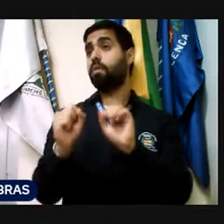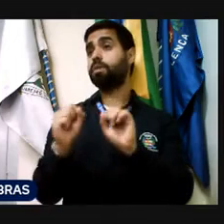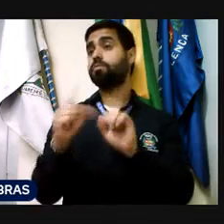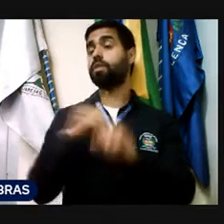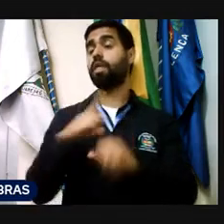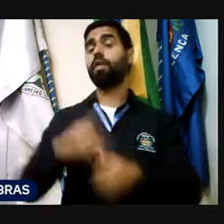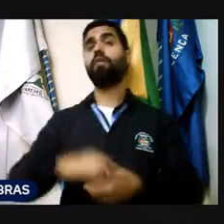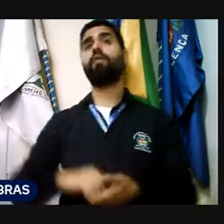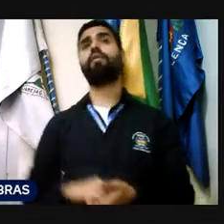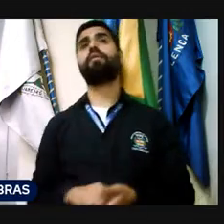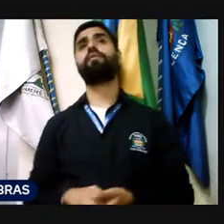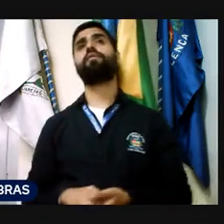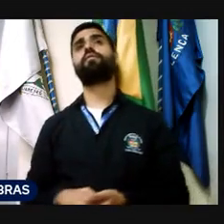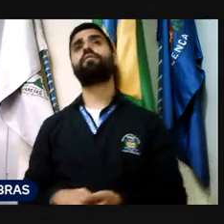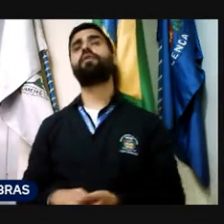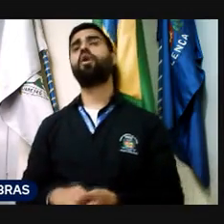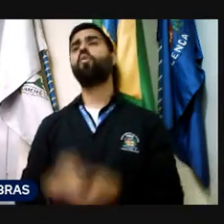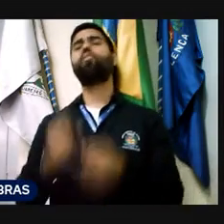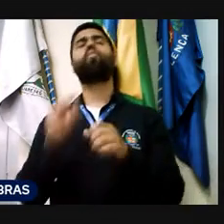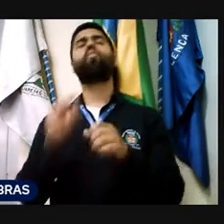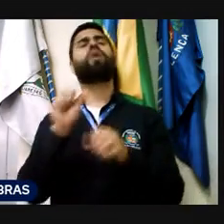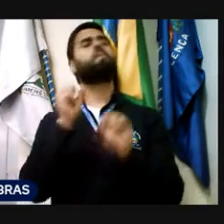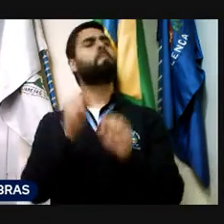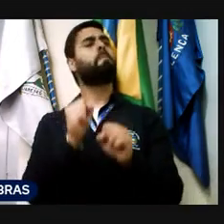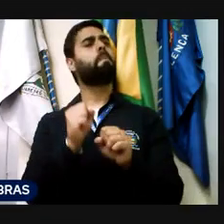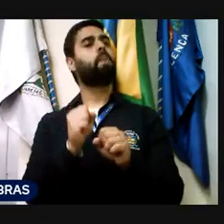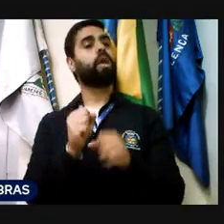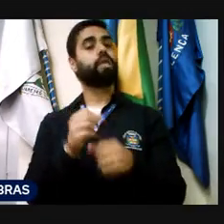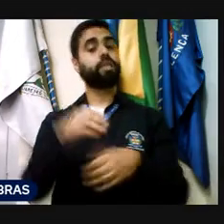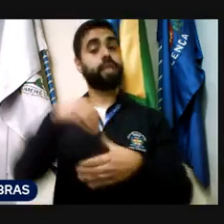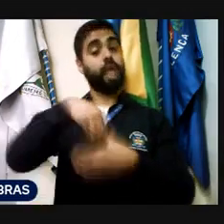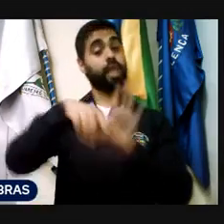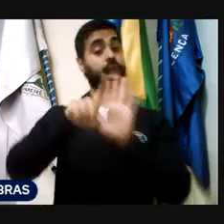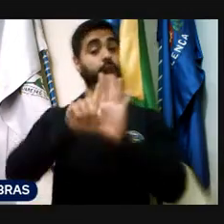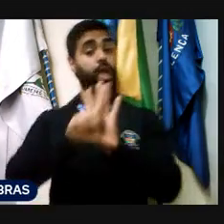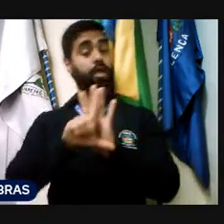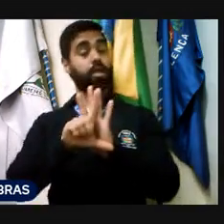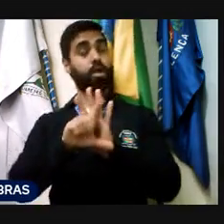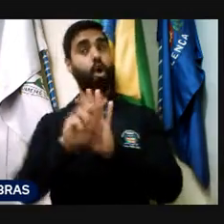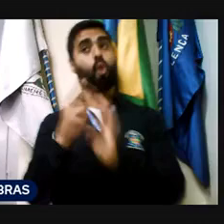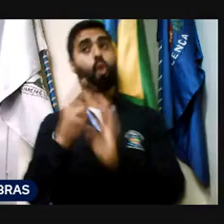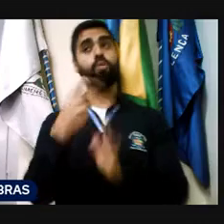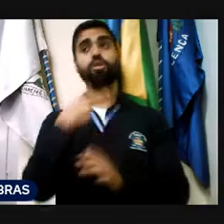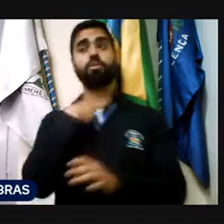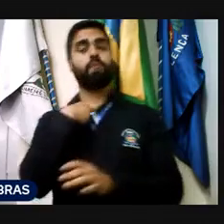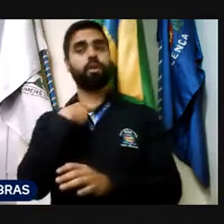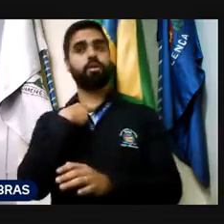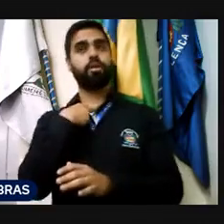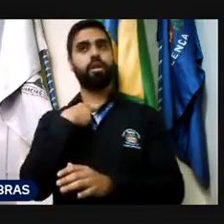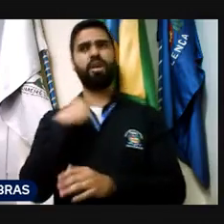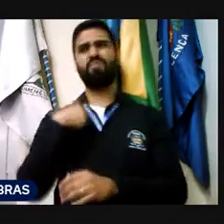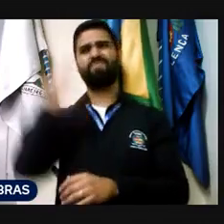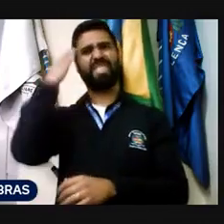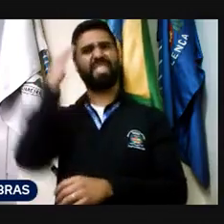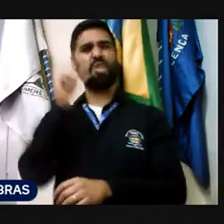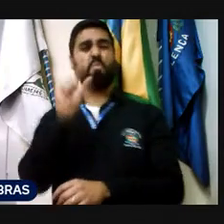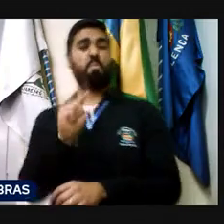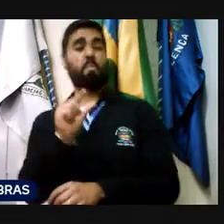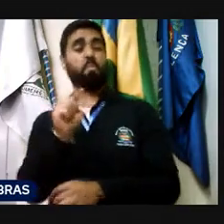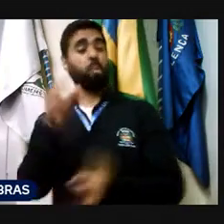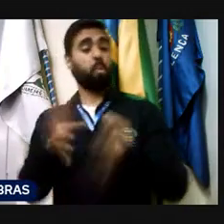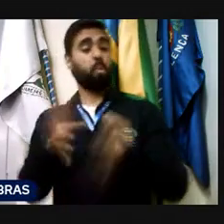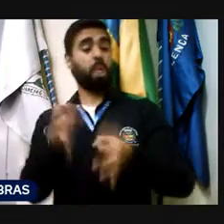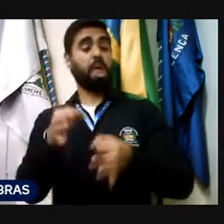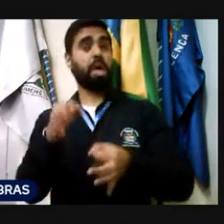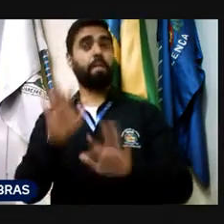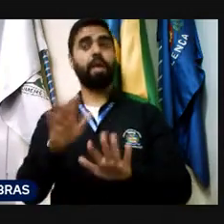que pode dentro da lei e aquilo que não pode. Que, às vezes, eu entendo pouco dessa área jurídica, mas um